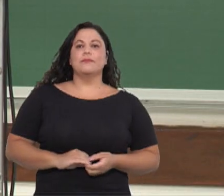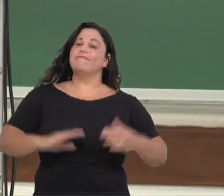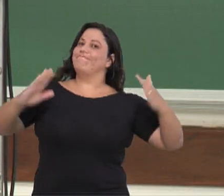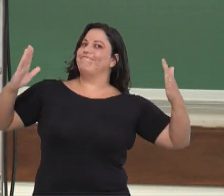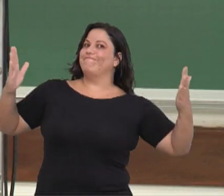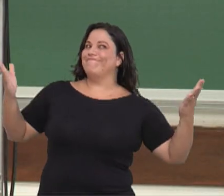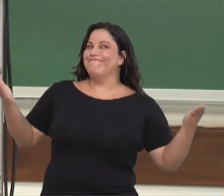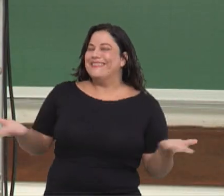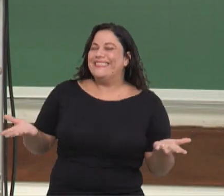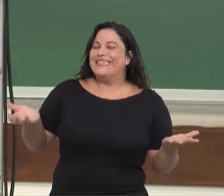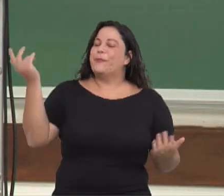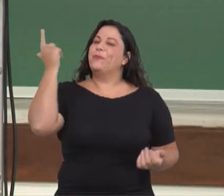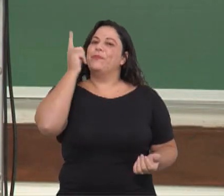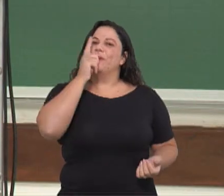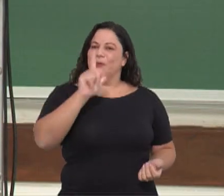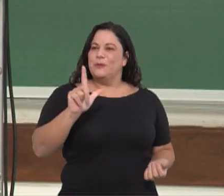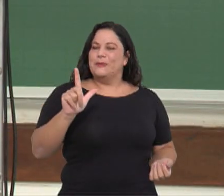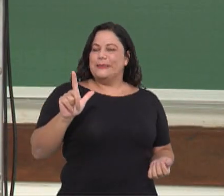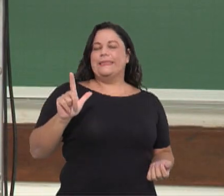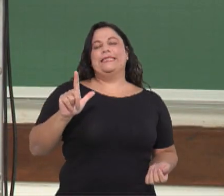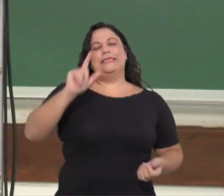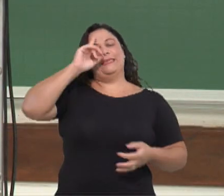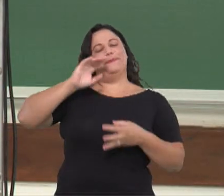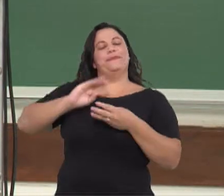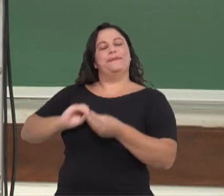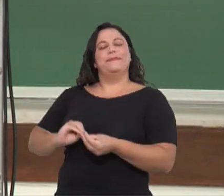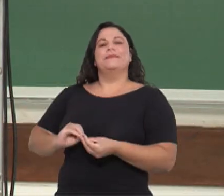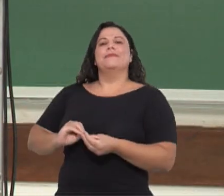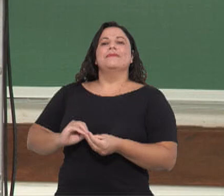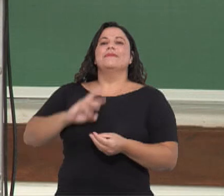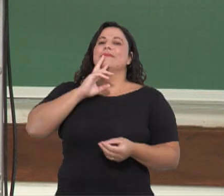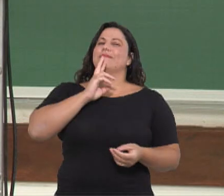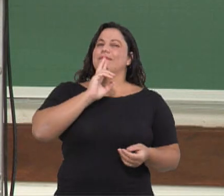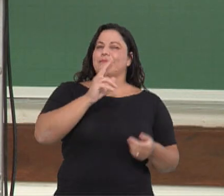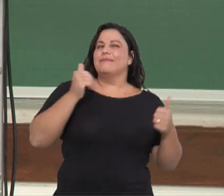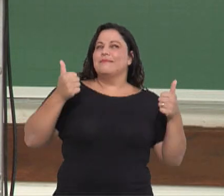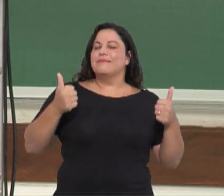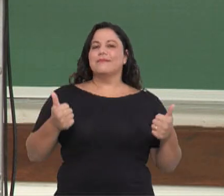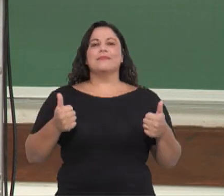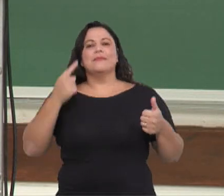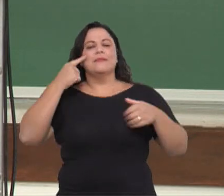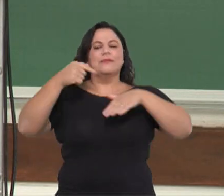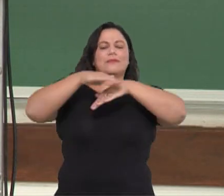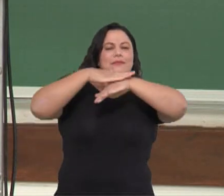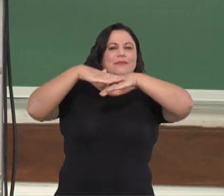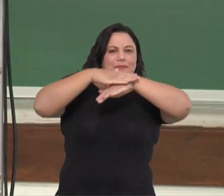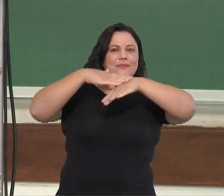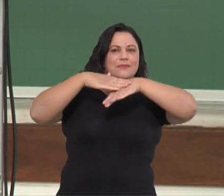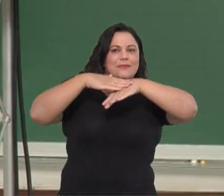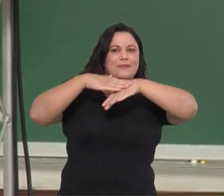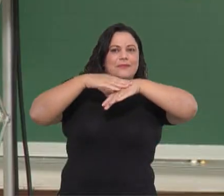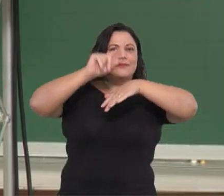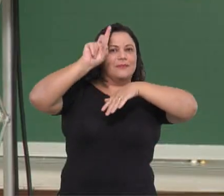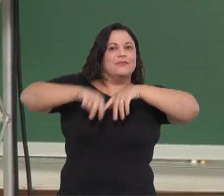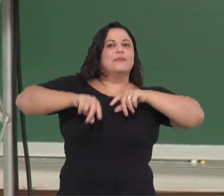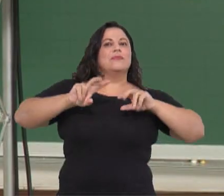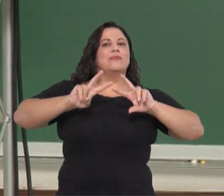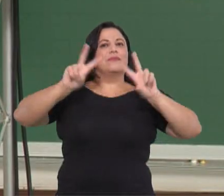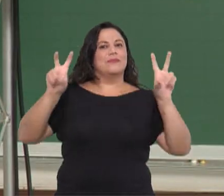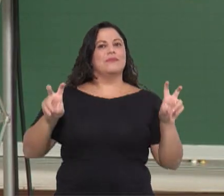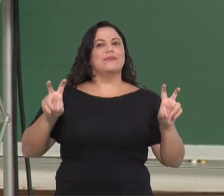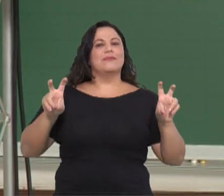Então, conseguiram chegar a alguma conclusão? Vamos ver, vamos conversar um pouquinho sobre isso. Por que o